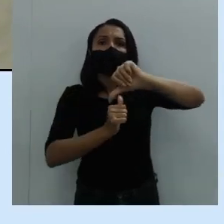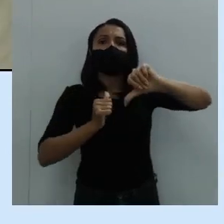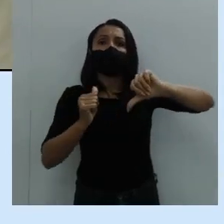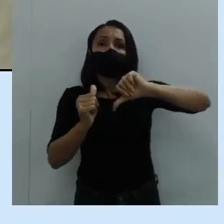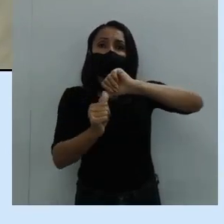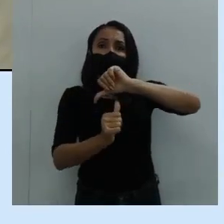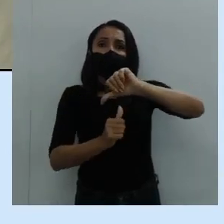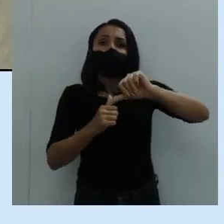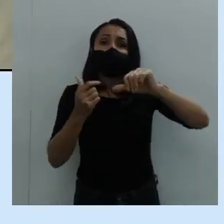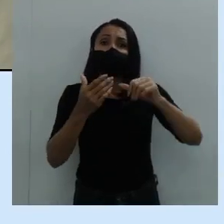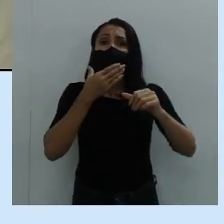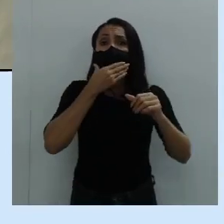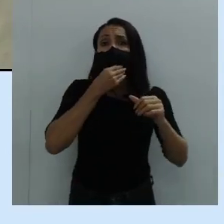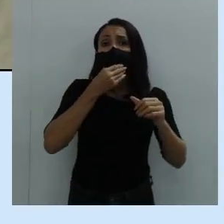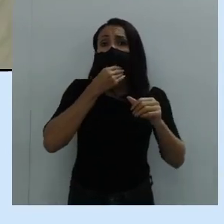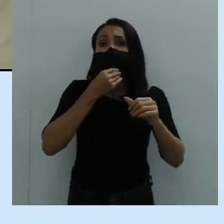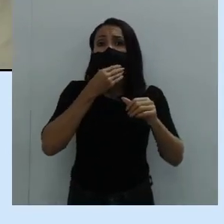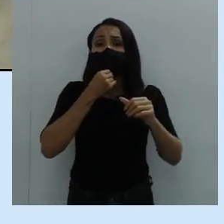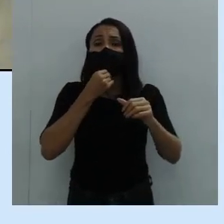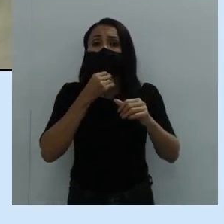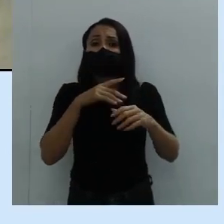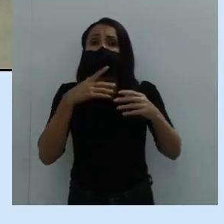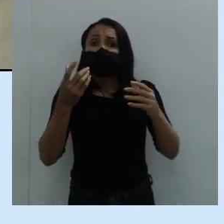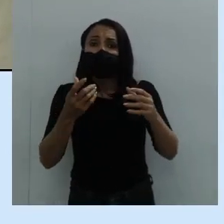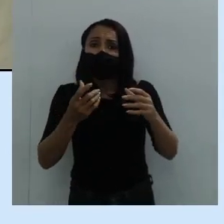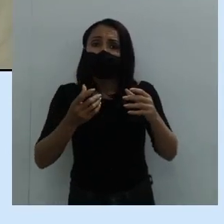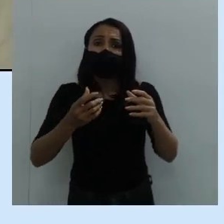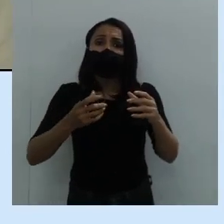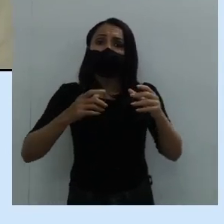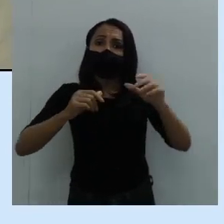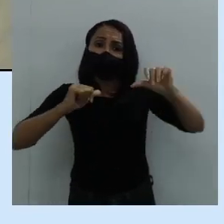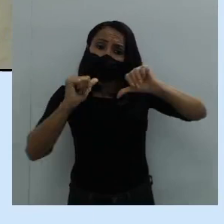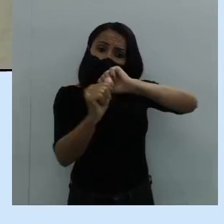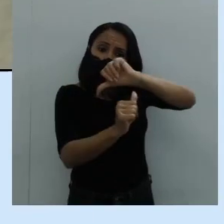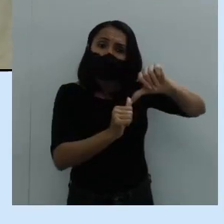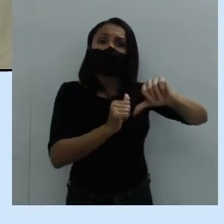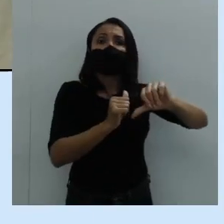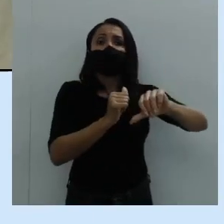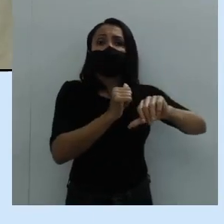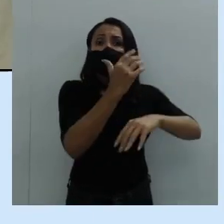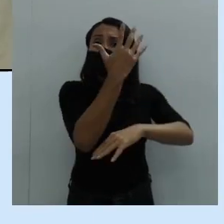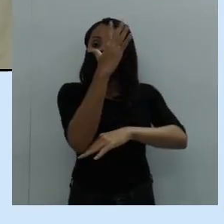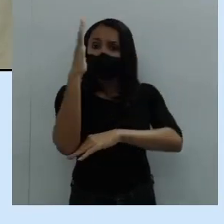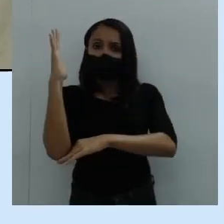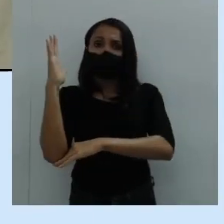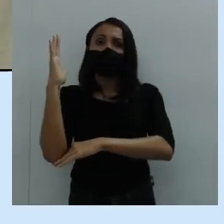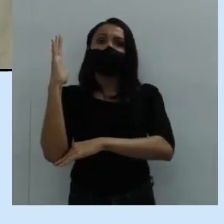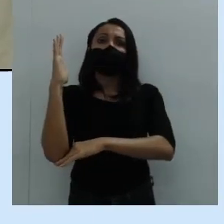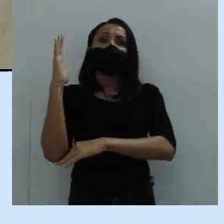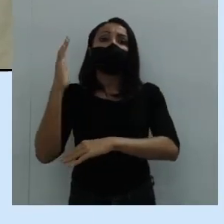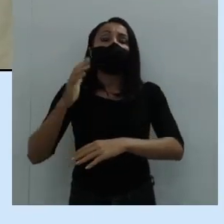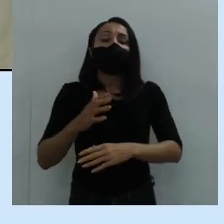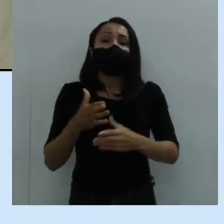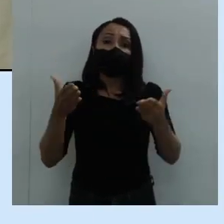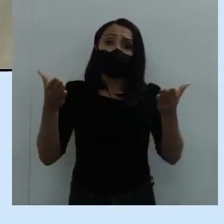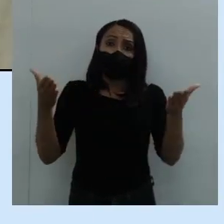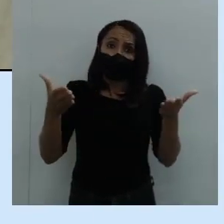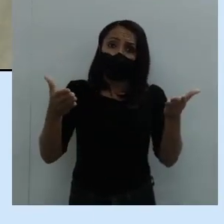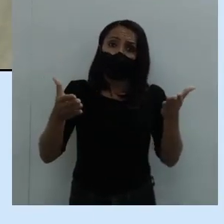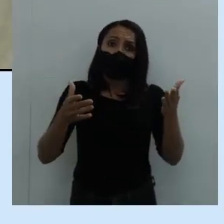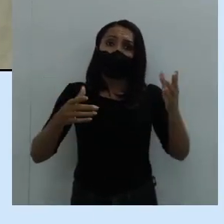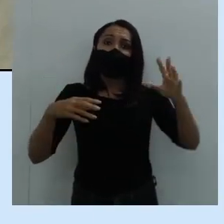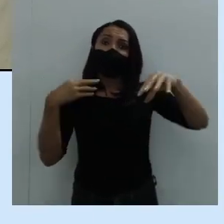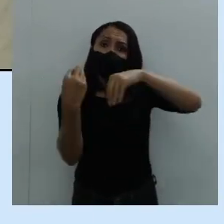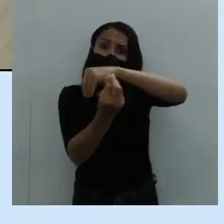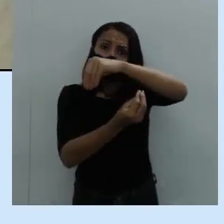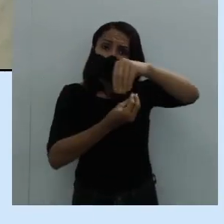o homem ele promove alterações no meio ambiente. Então, até agora esta mistura